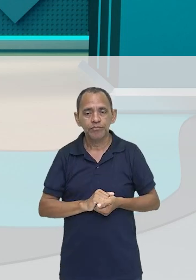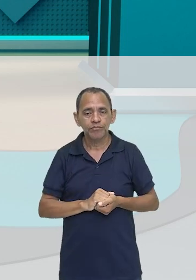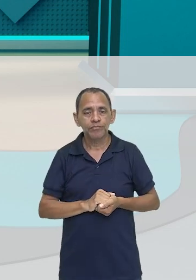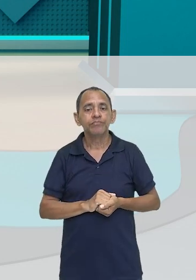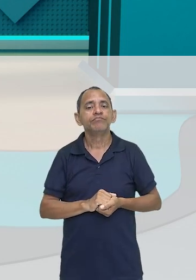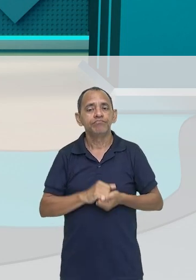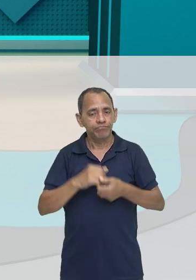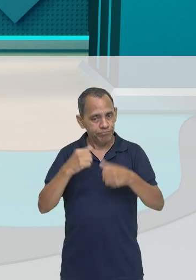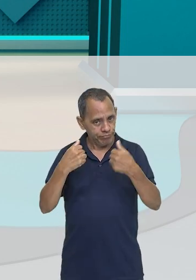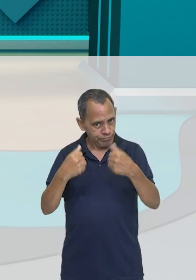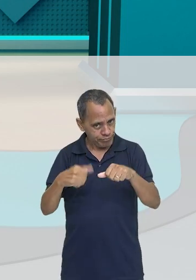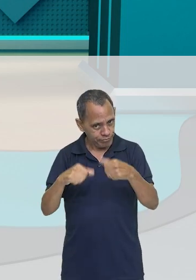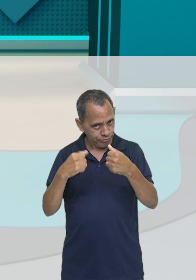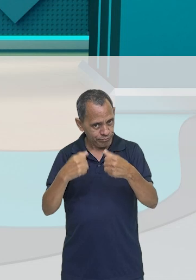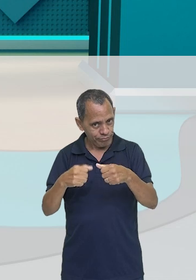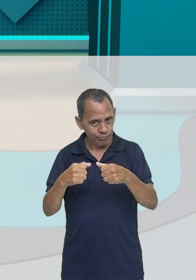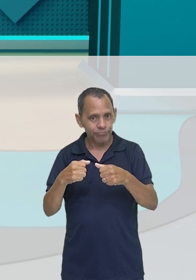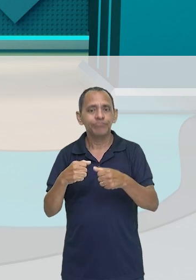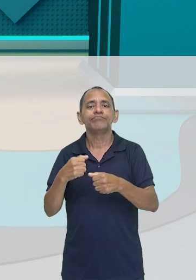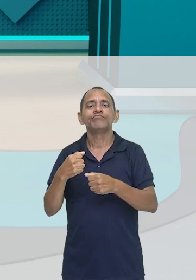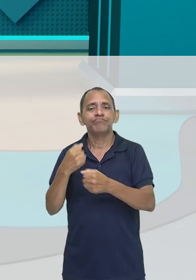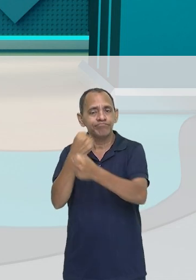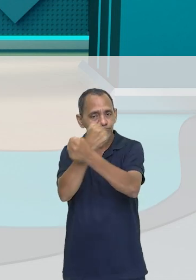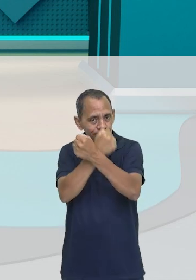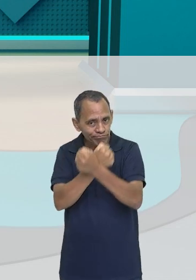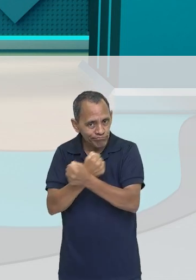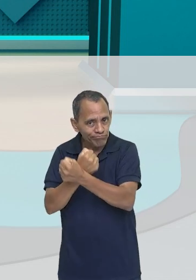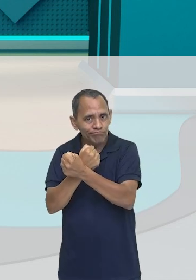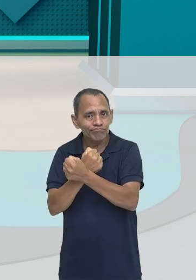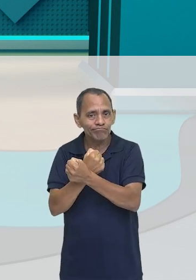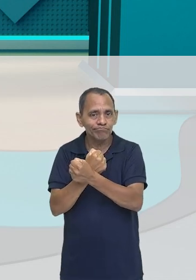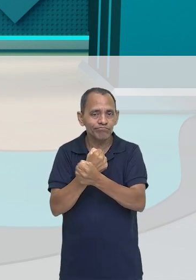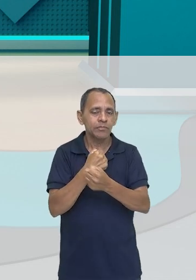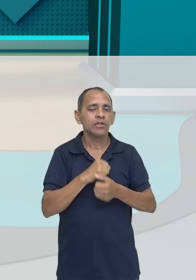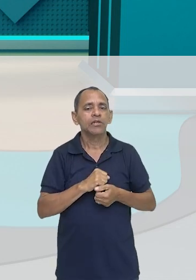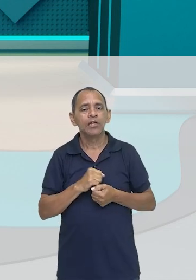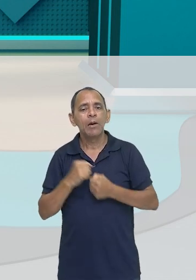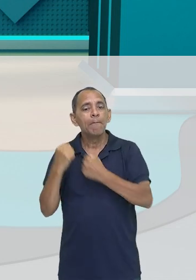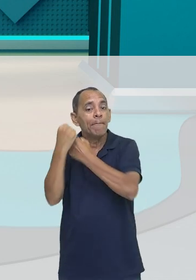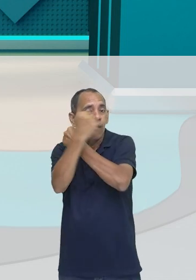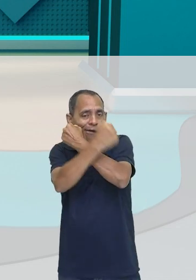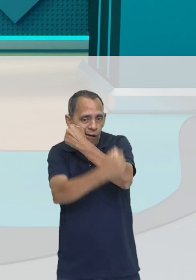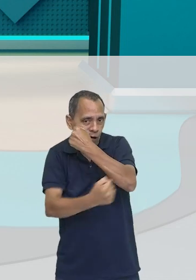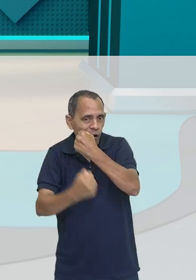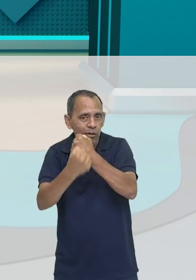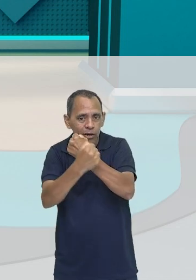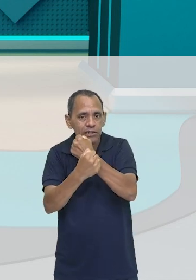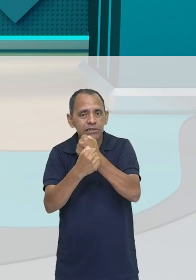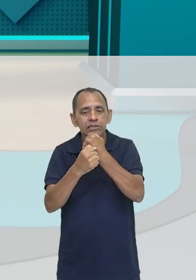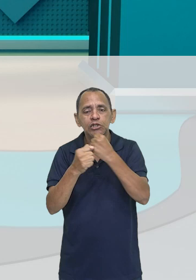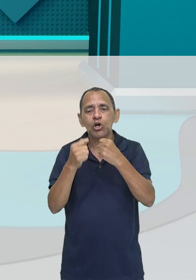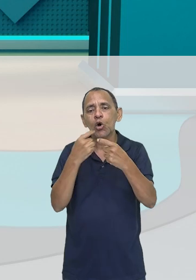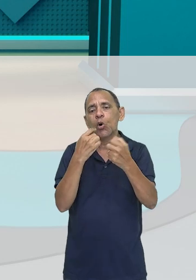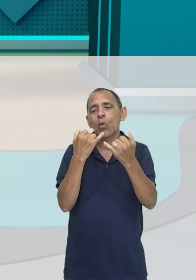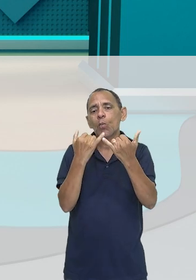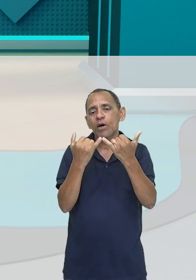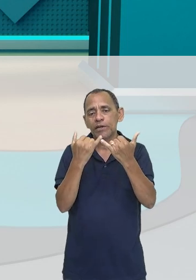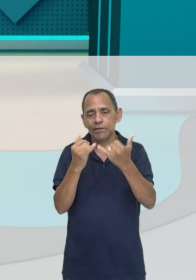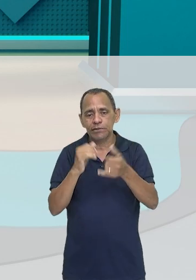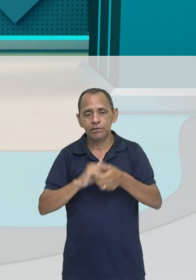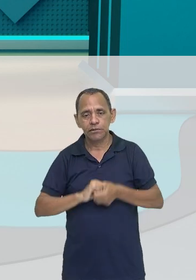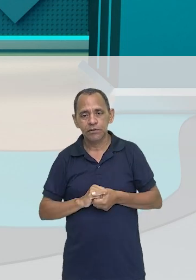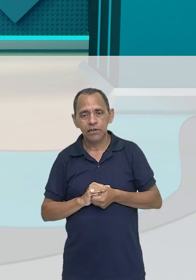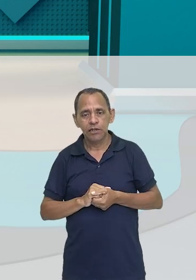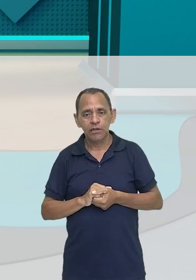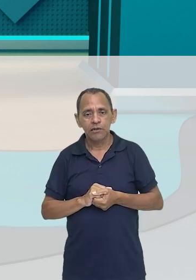de proteção para não atingir a própria cabeça ali do seu adversário, né? Então, o men é uma das partes da